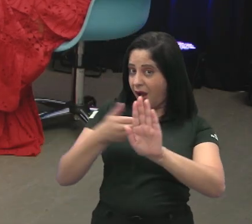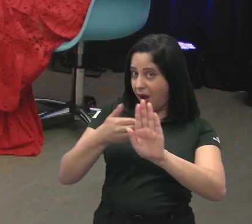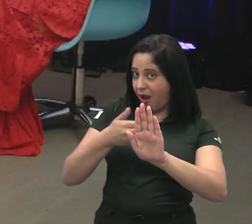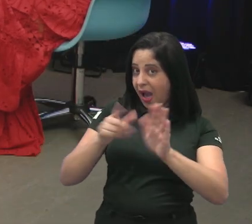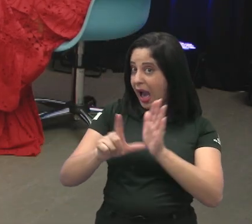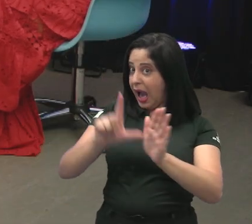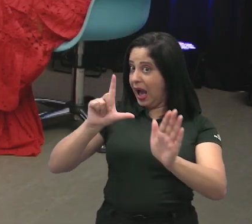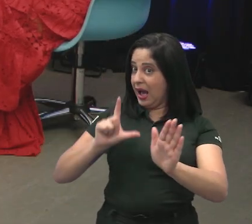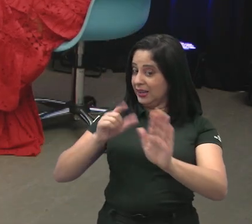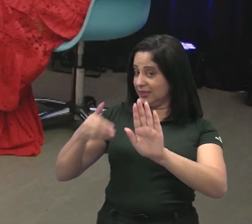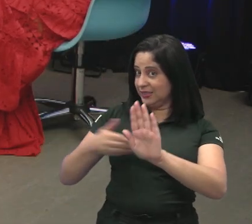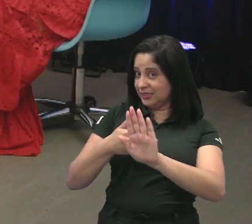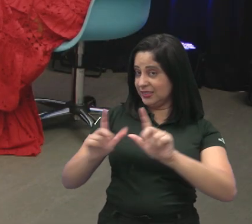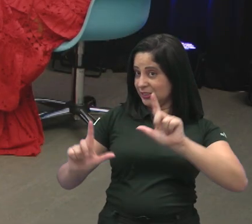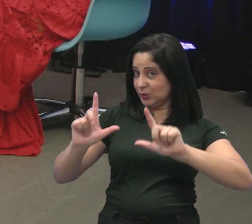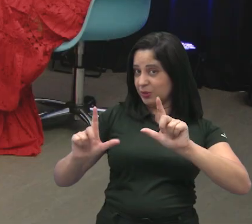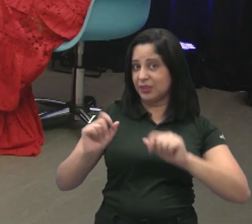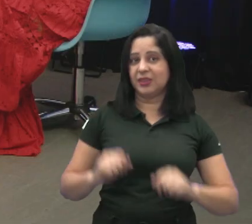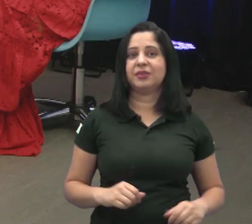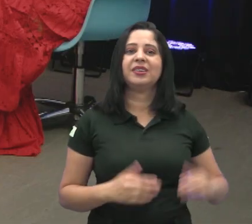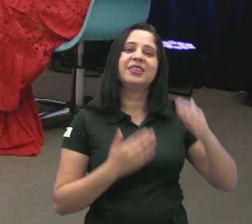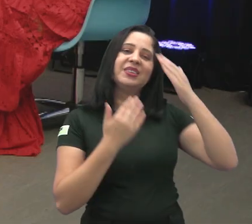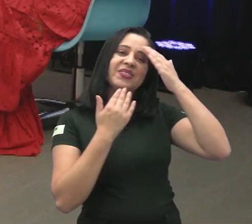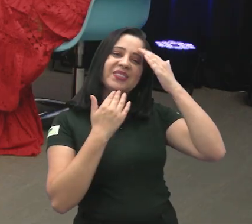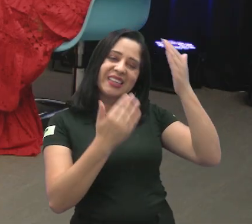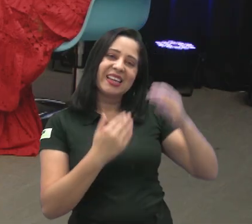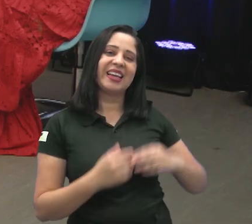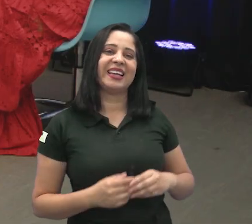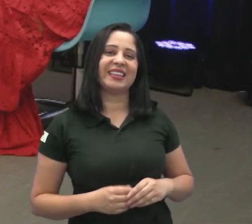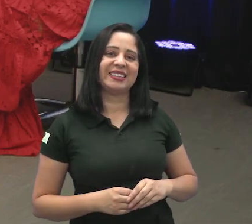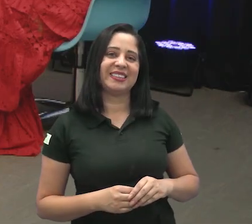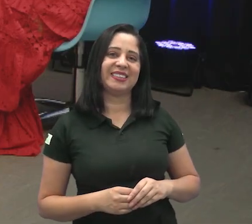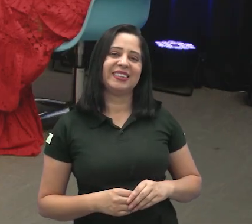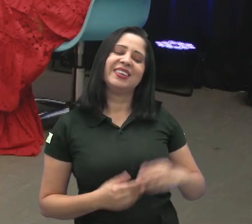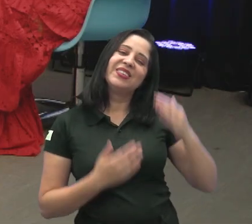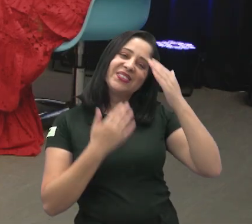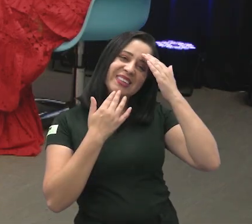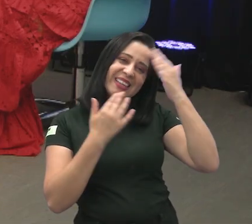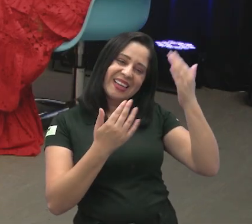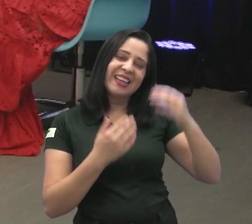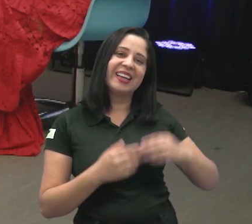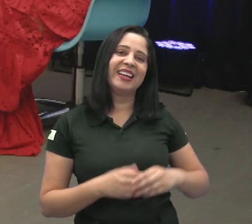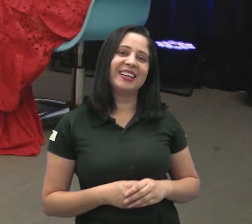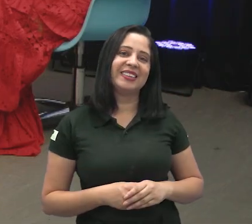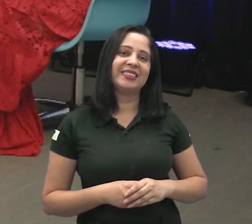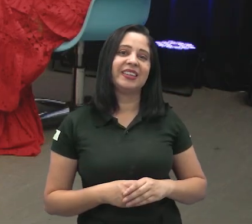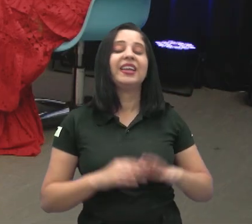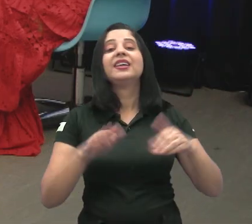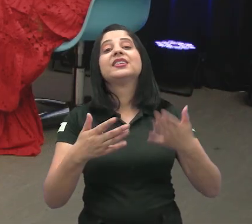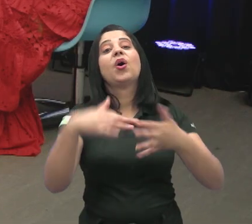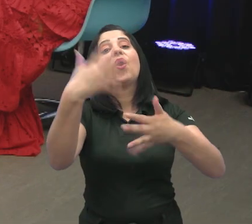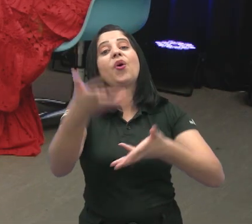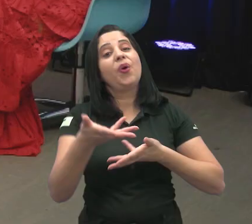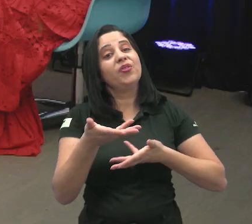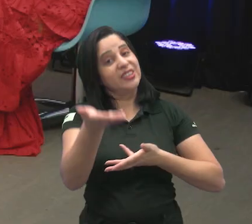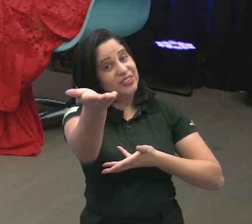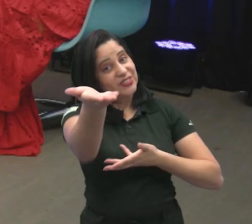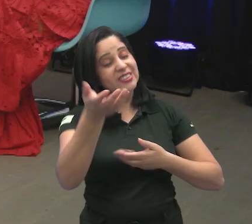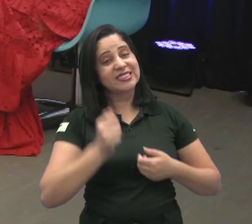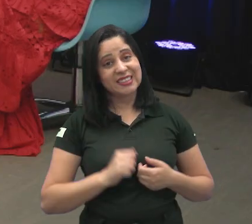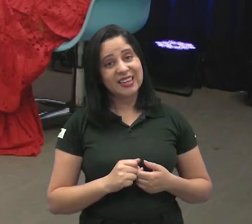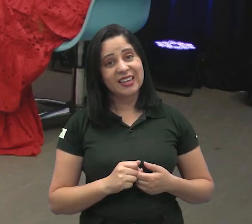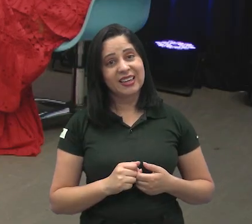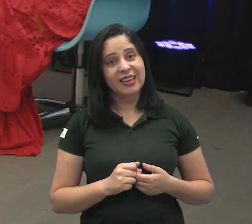antes, né, da gente ir pro show. Muito obrigada, quero agradecer imensamente. A gente que agradece, fica aqui legal. O convite para quem está